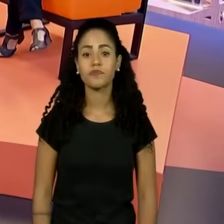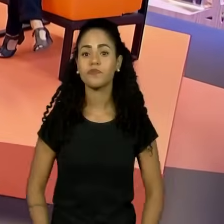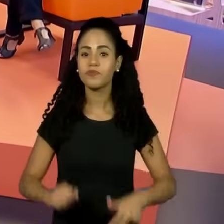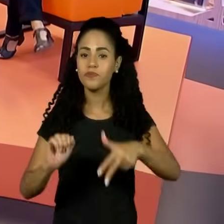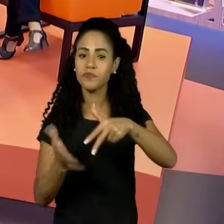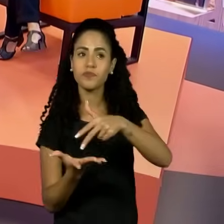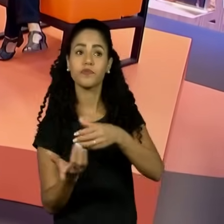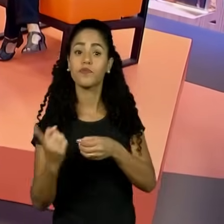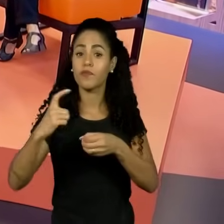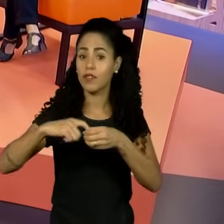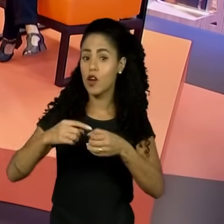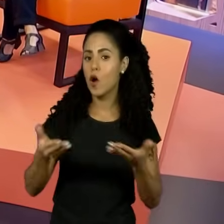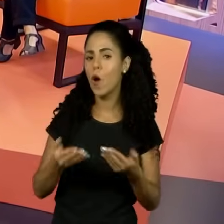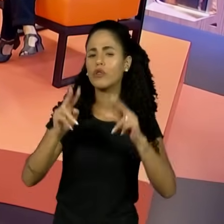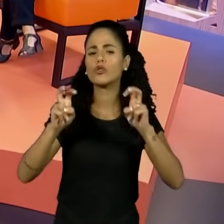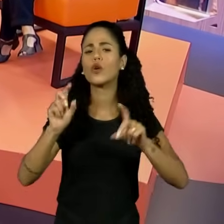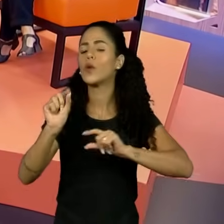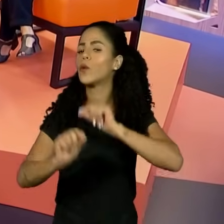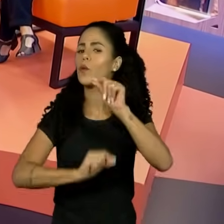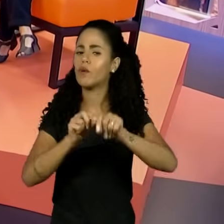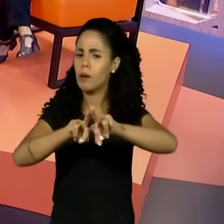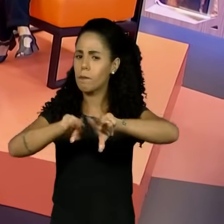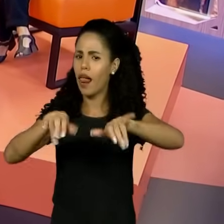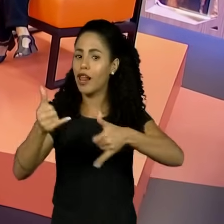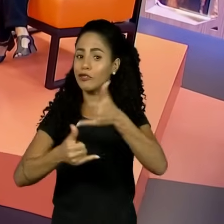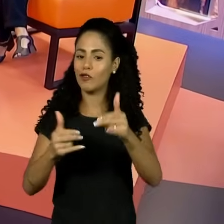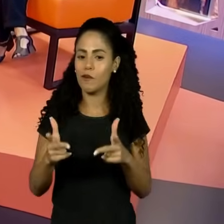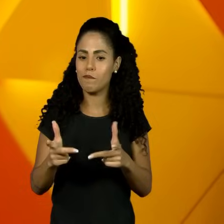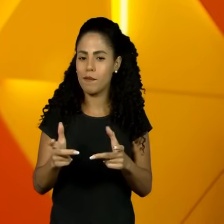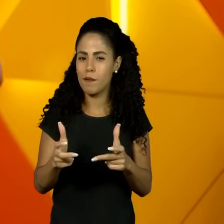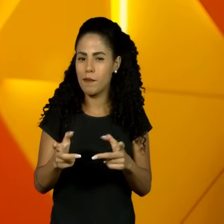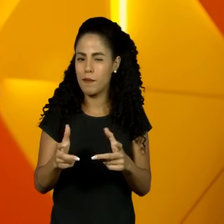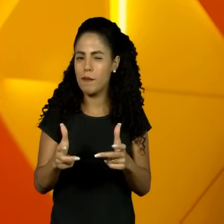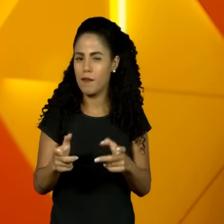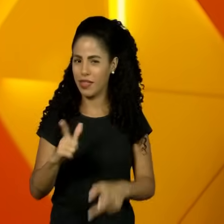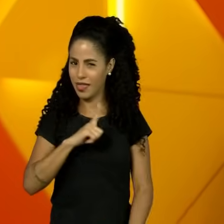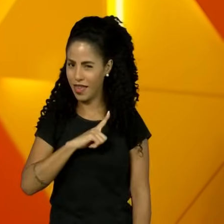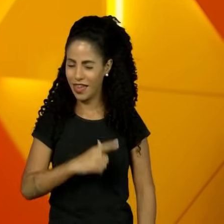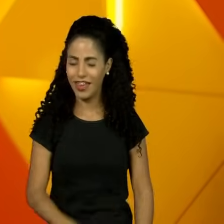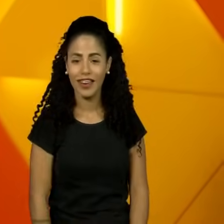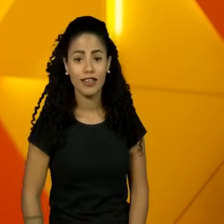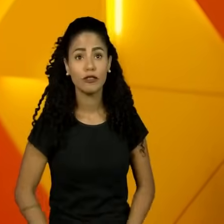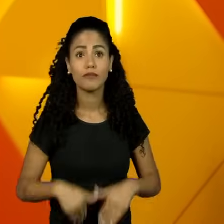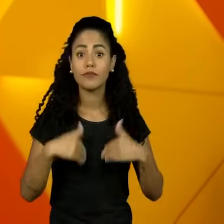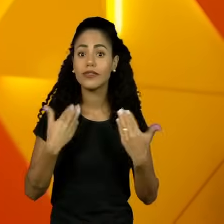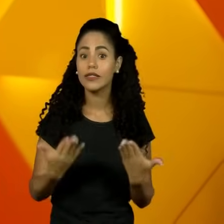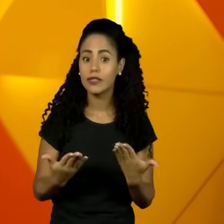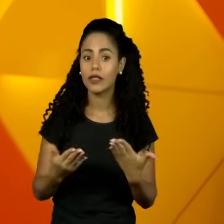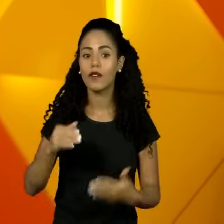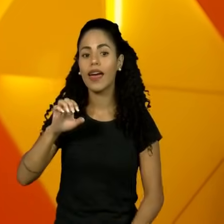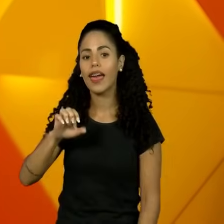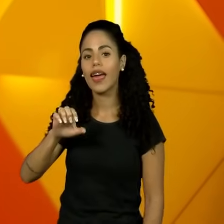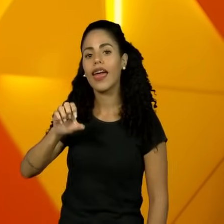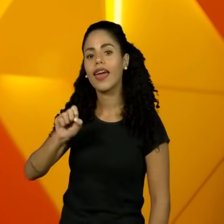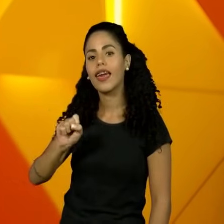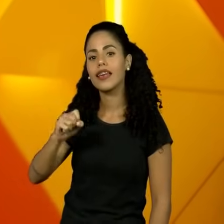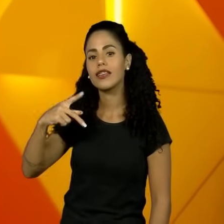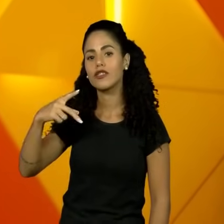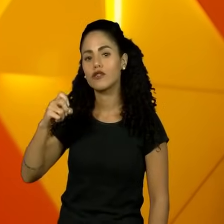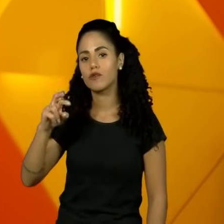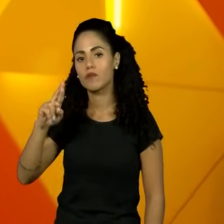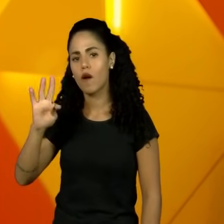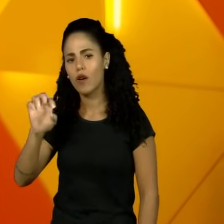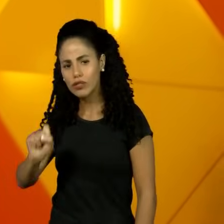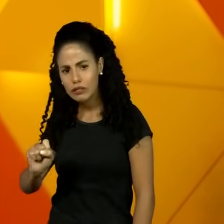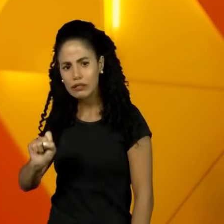Estação Livre de volta e hoje o nosso assunto, jogos eletrônicos e esportes. Sim, muita